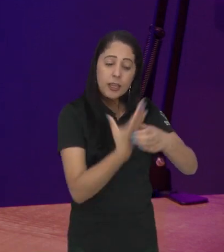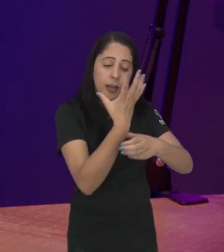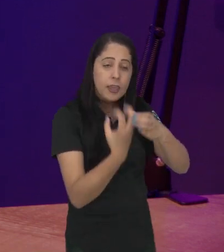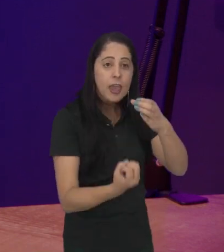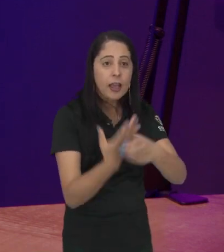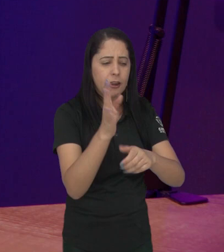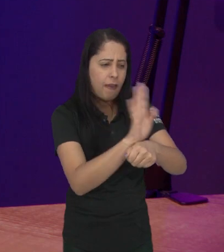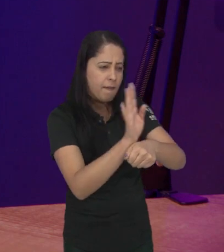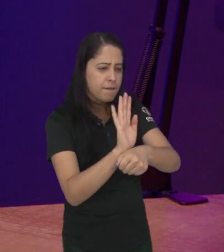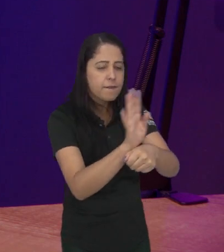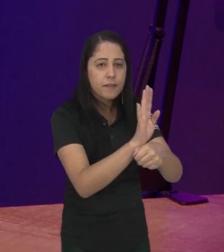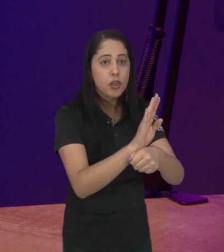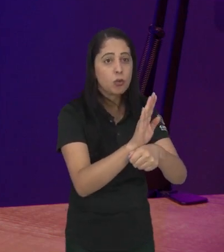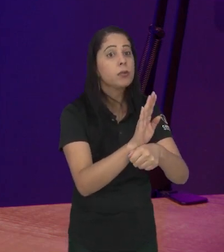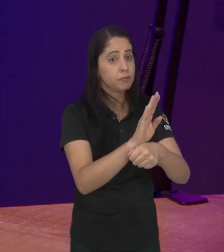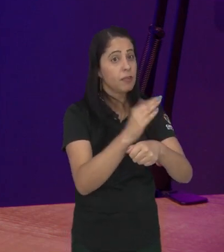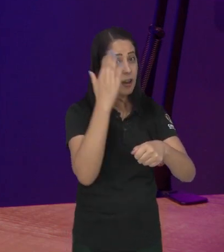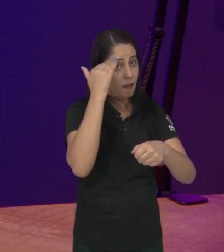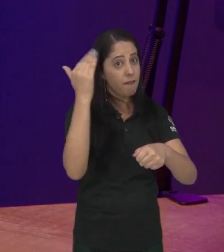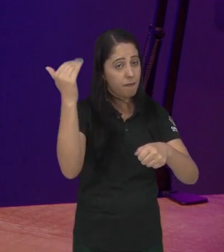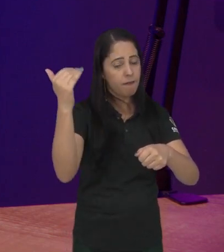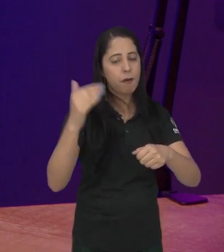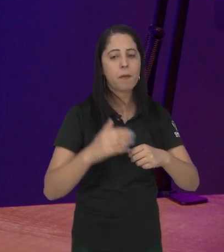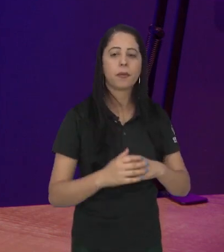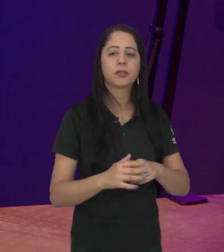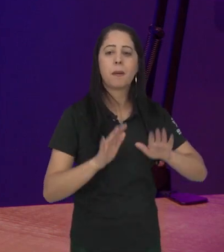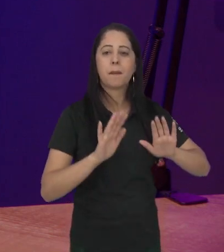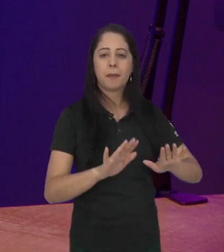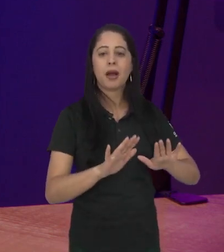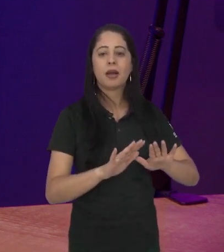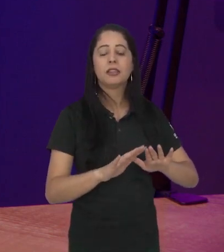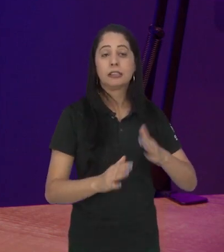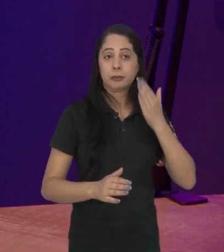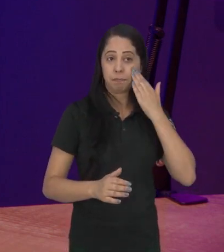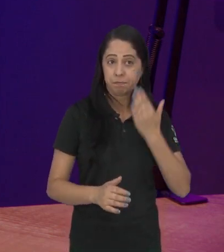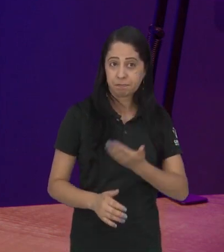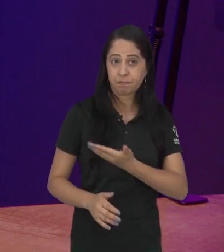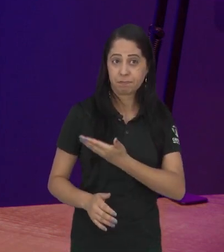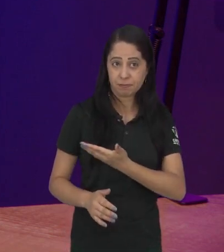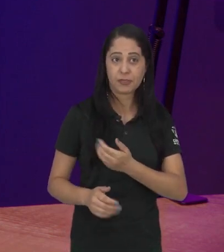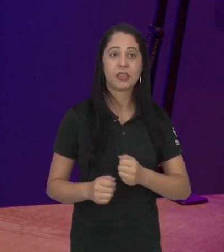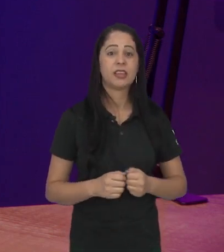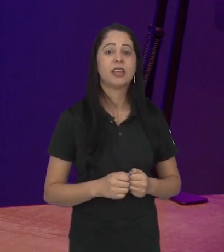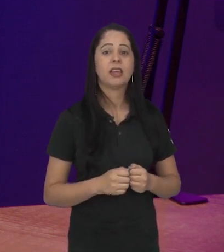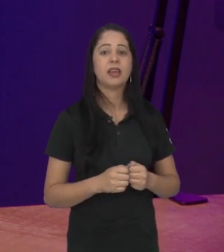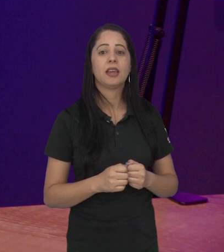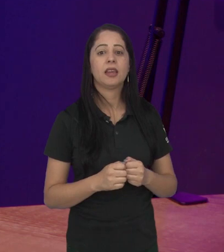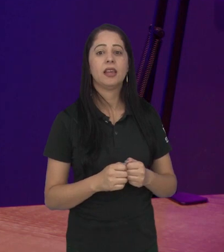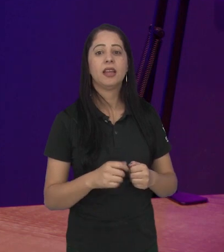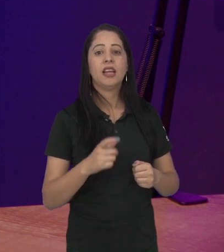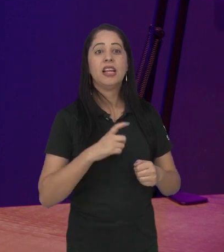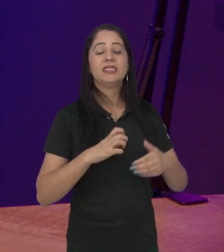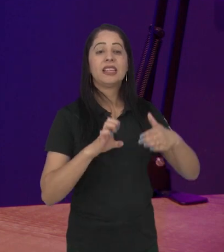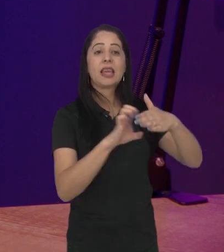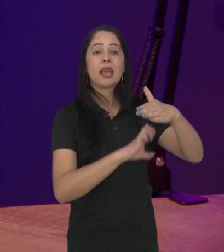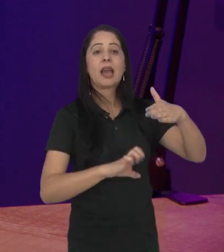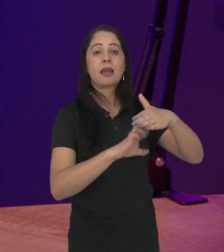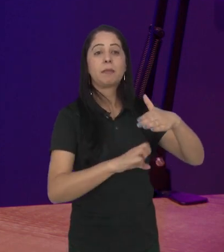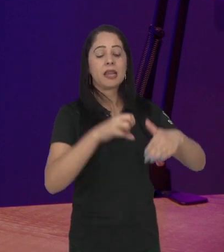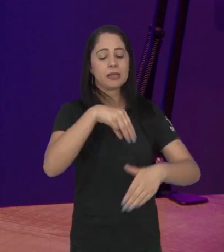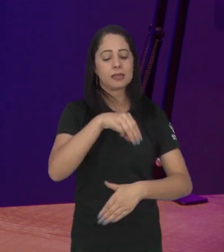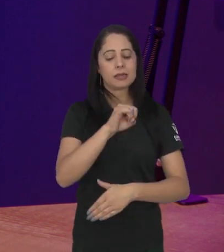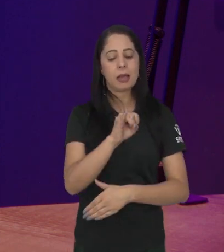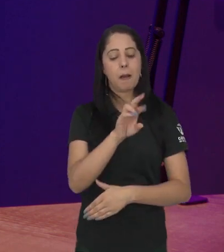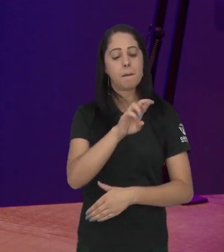de cinema, né, um dos mais famosos. Ele, inclusive, né, é cofundador da produtora dos filmes